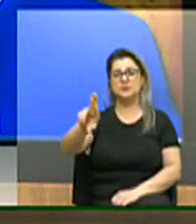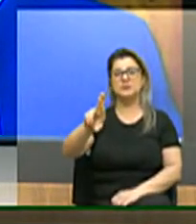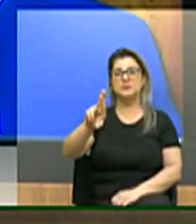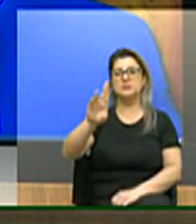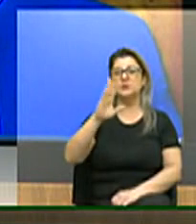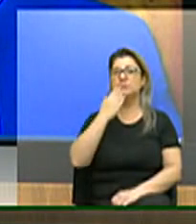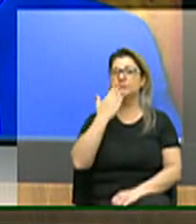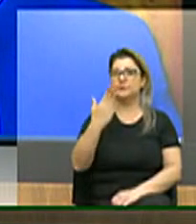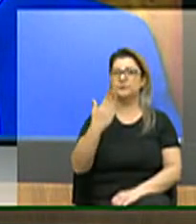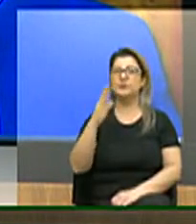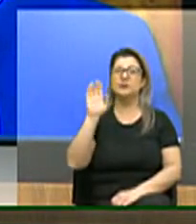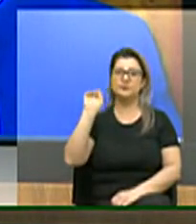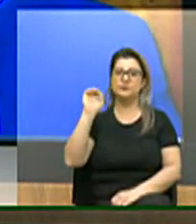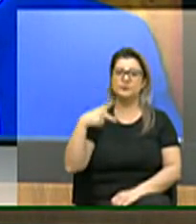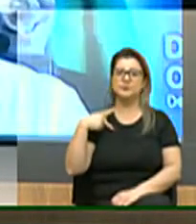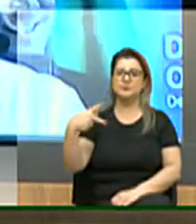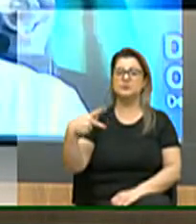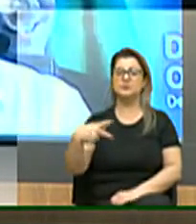Favorável, presidente. Favorável.